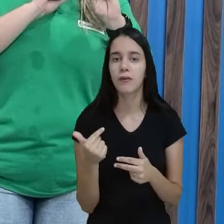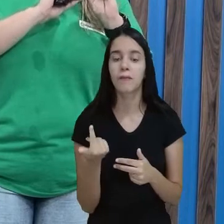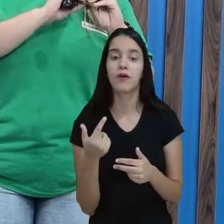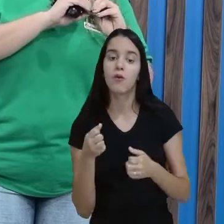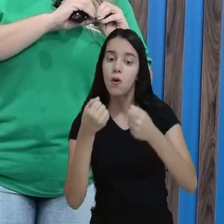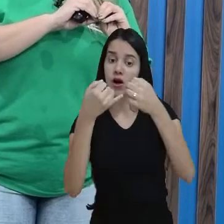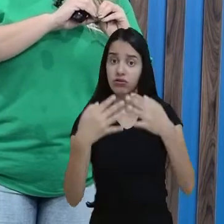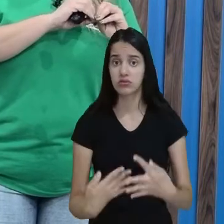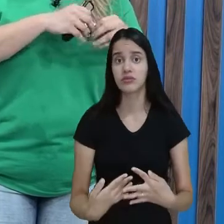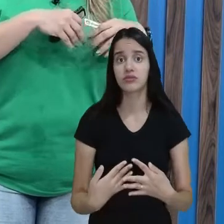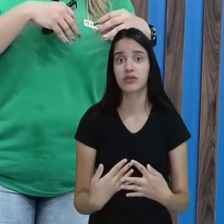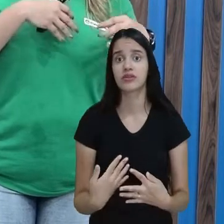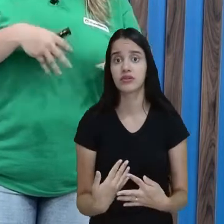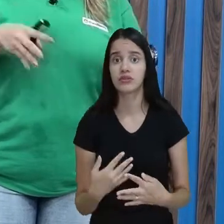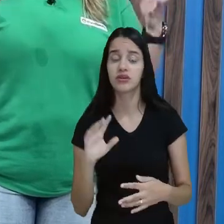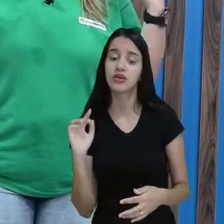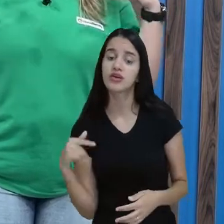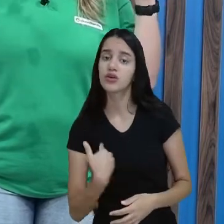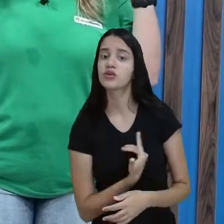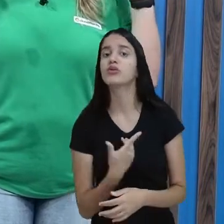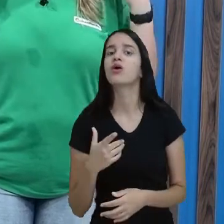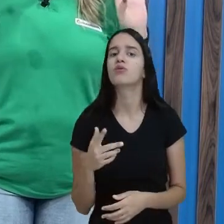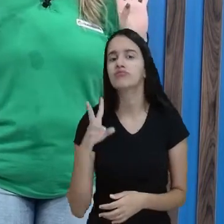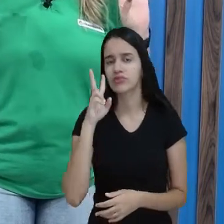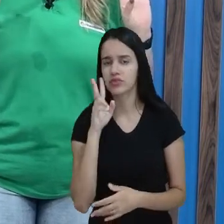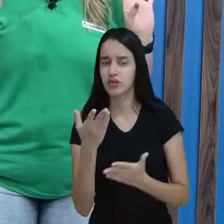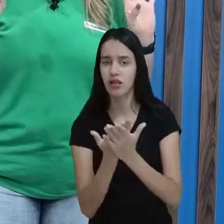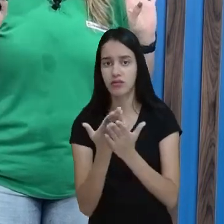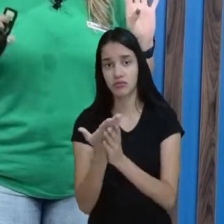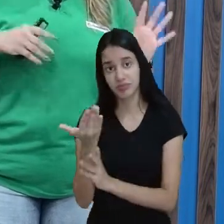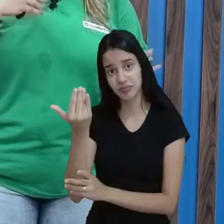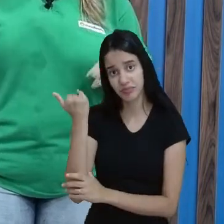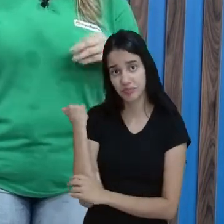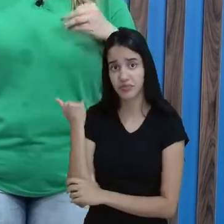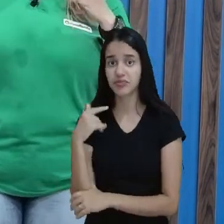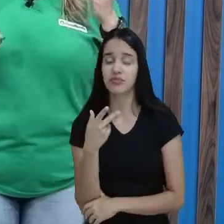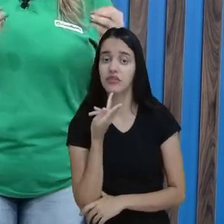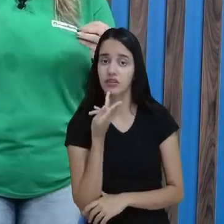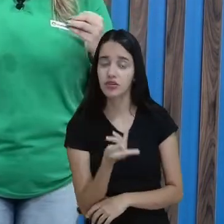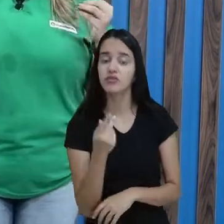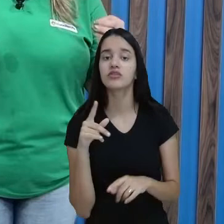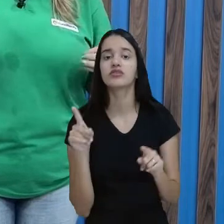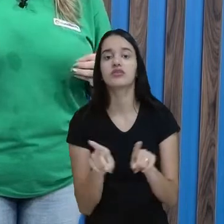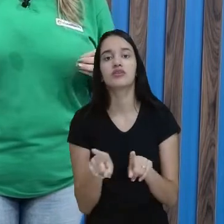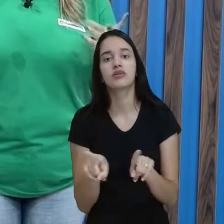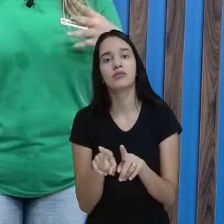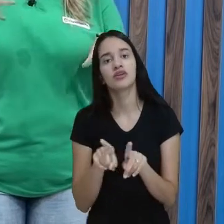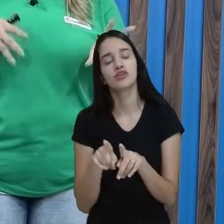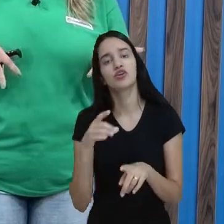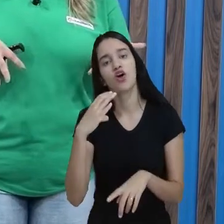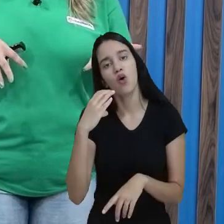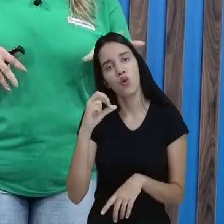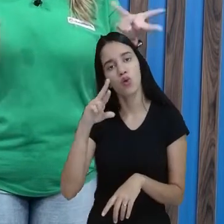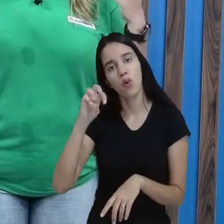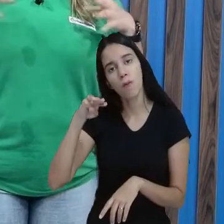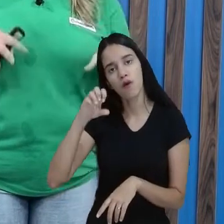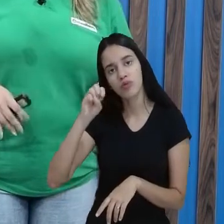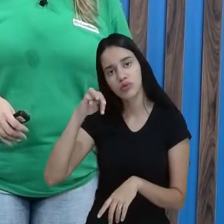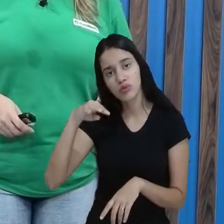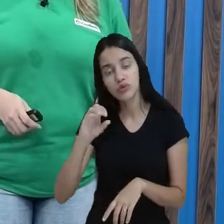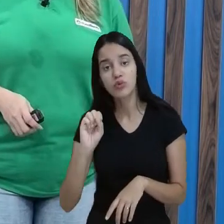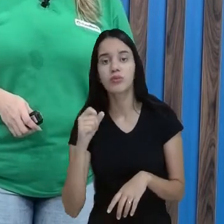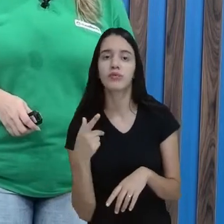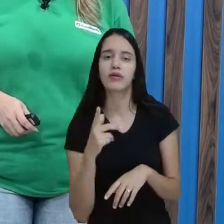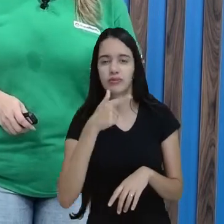umas explicaçõezinhas que a gente já viu em outras aulas anteriores, falando um pouquinho de cromossomo e tudo mais, para vocês já lembrarem, para ficar